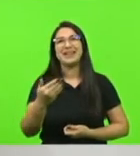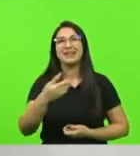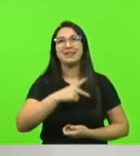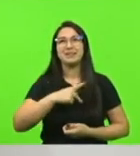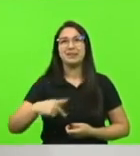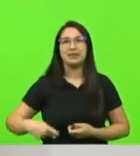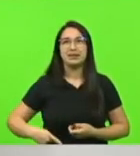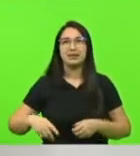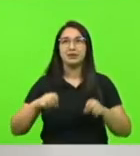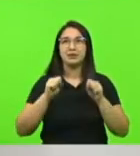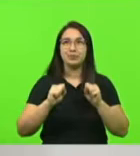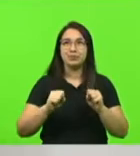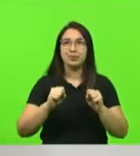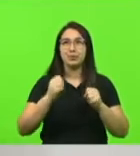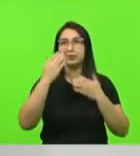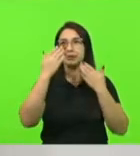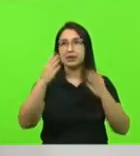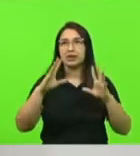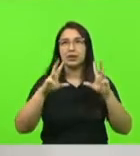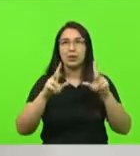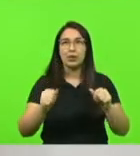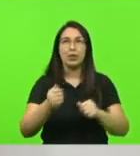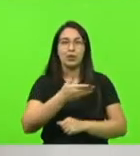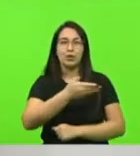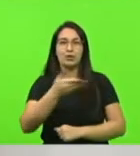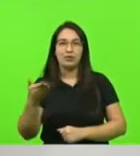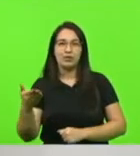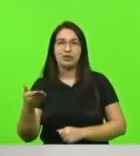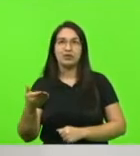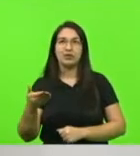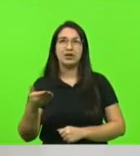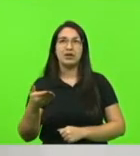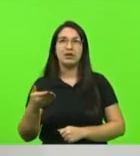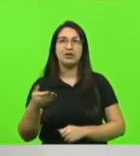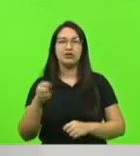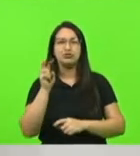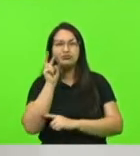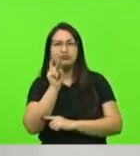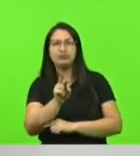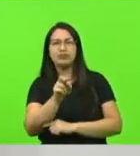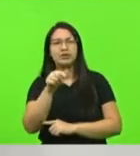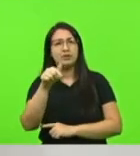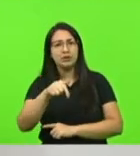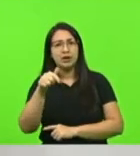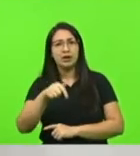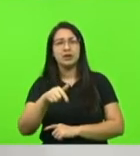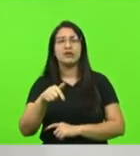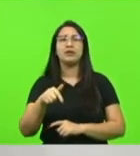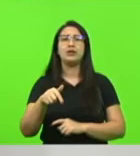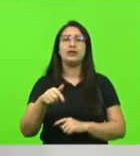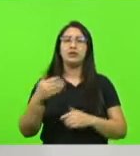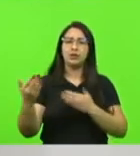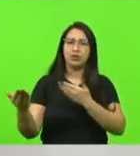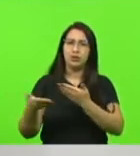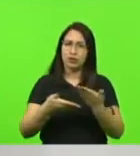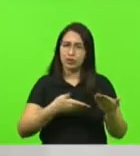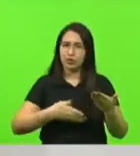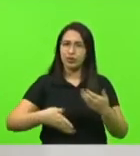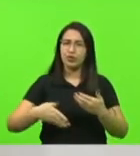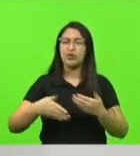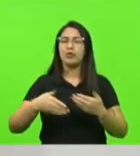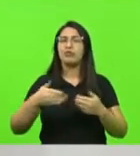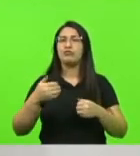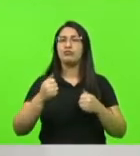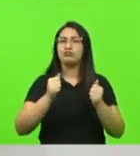oportunidade. Muito obrigado a todos e todas que estão prestigiando esse importante momento da nossa caminhada, aos deputados aqui, companheiros, colegas,